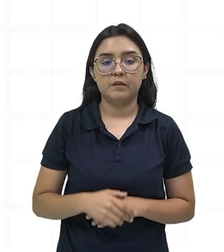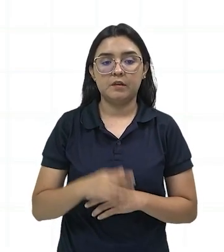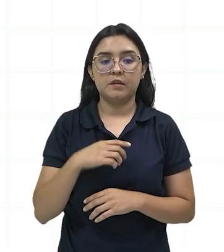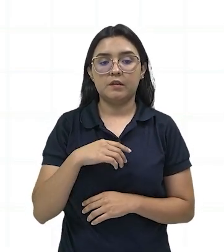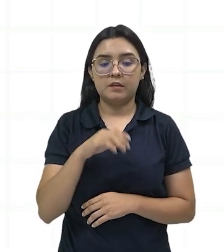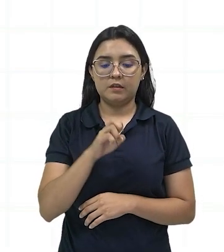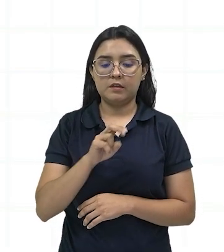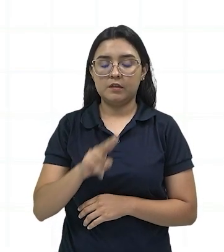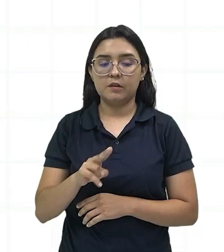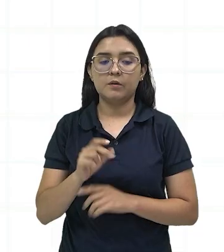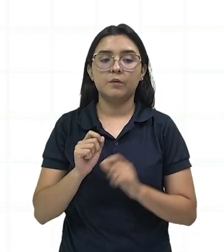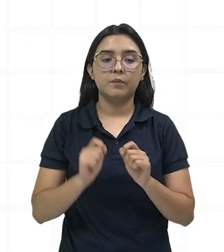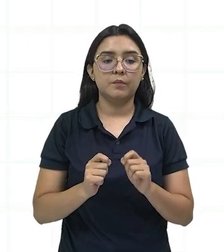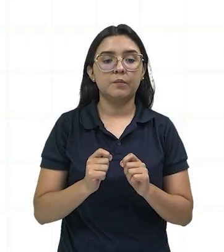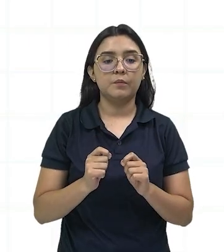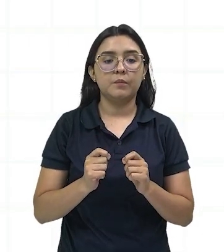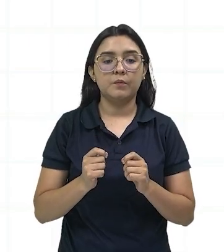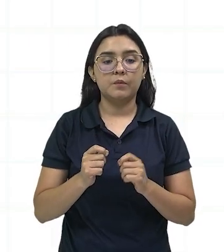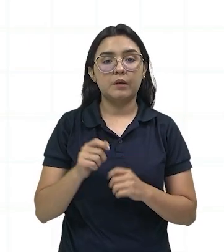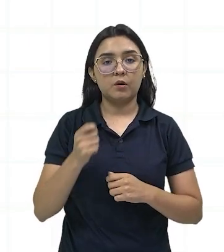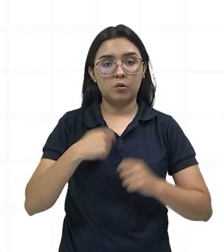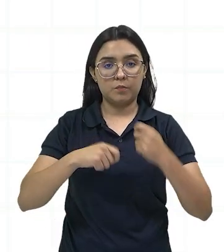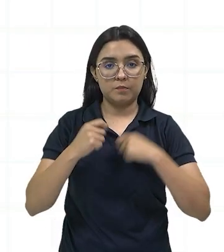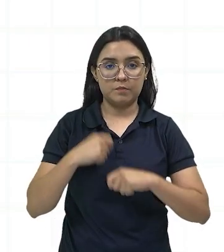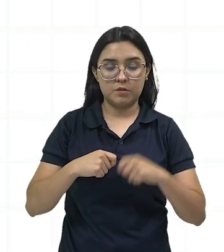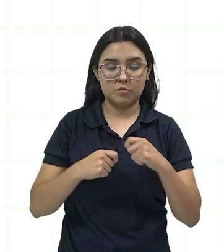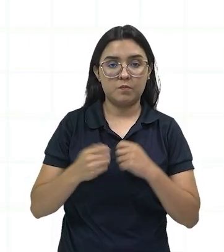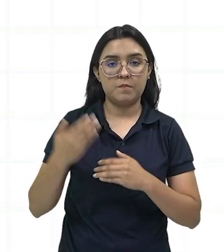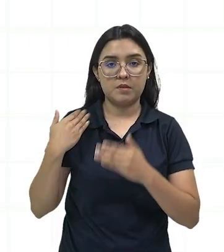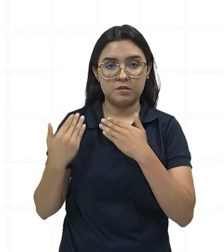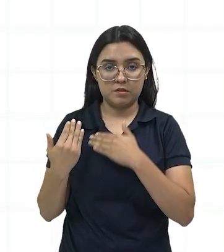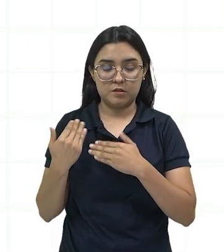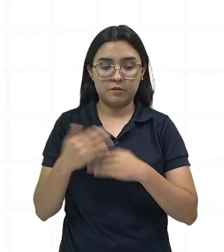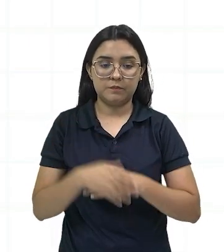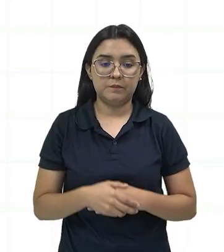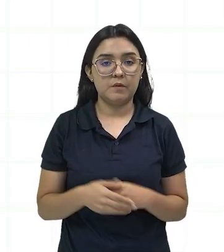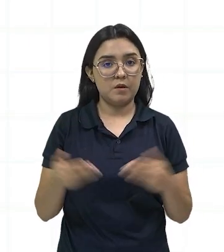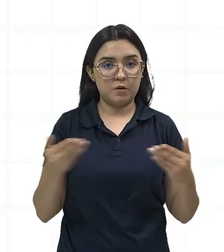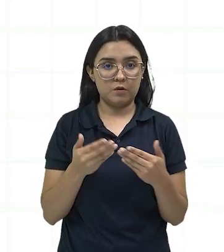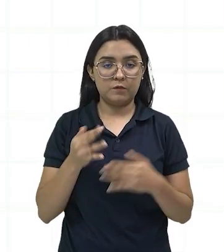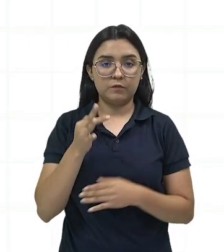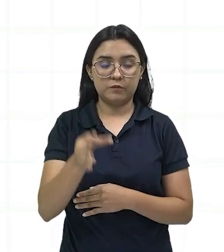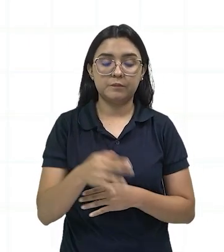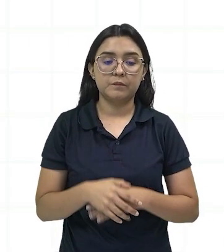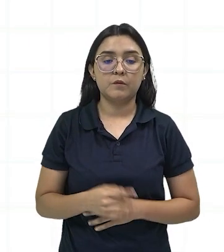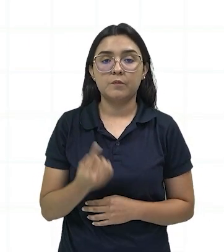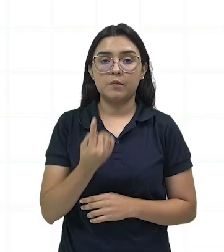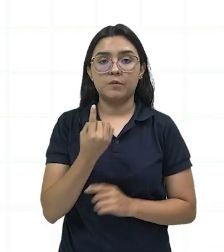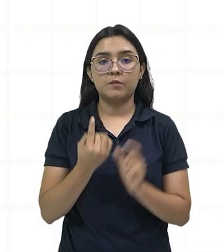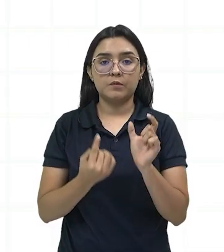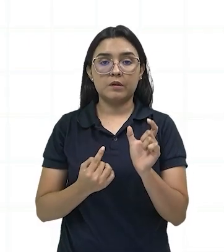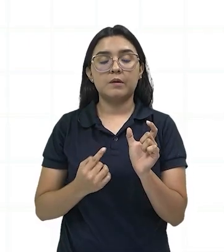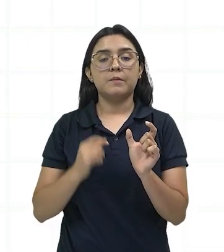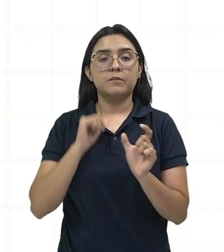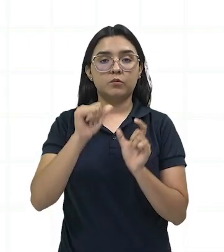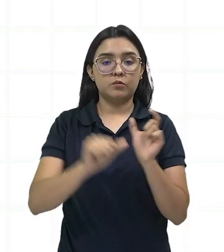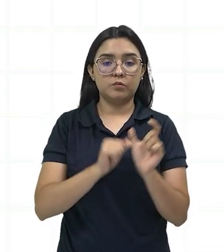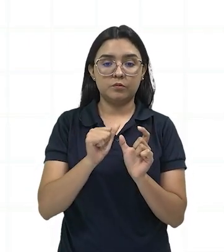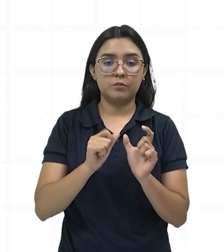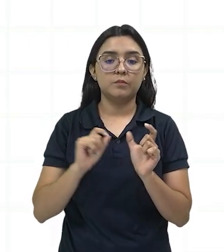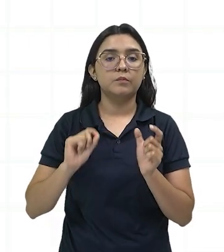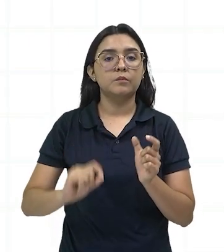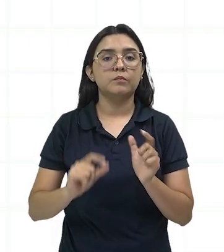eu economizava, eu economizarei. Uma única palavra mudando alterou